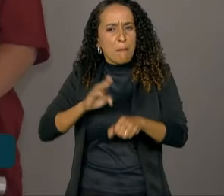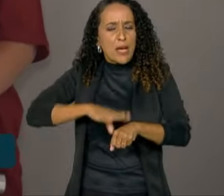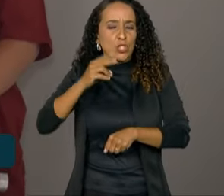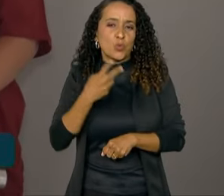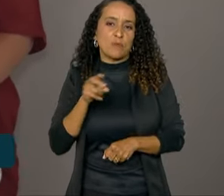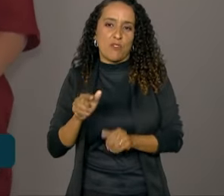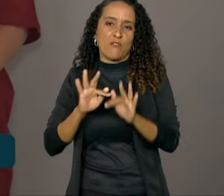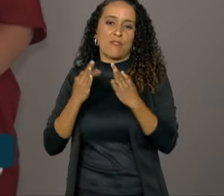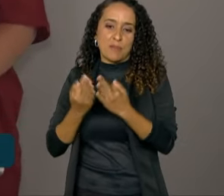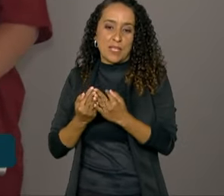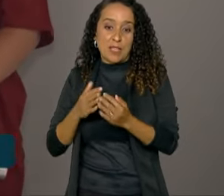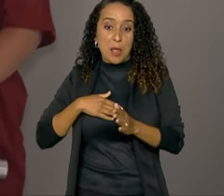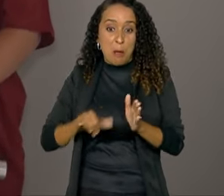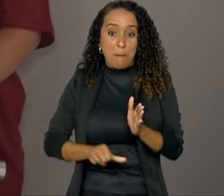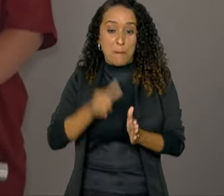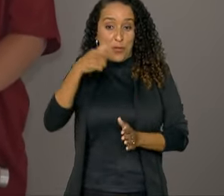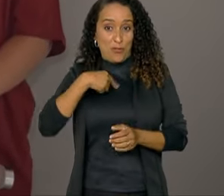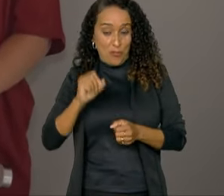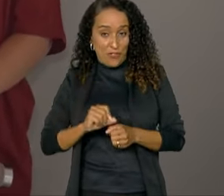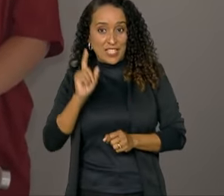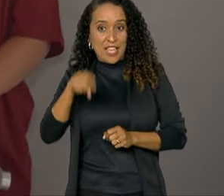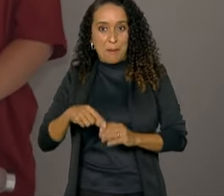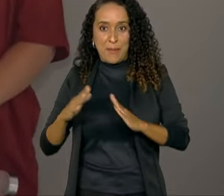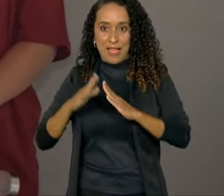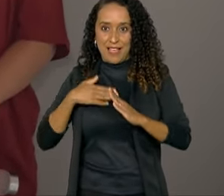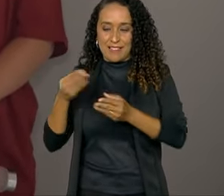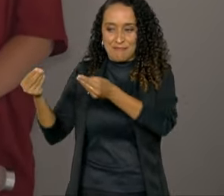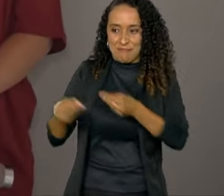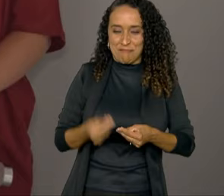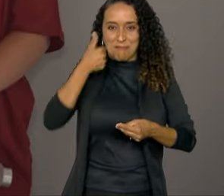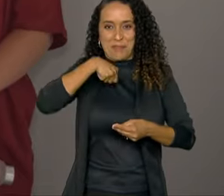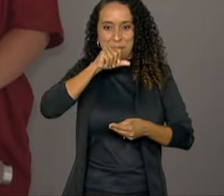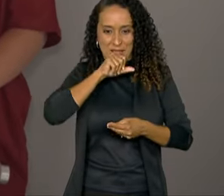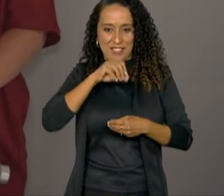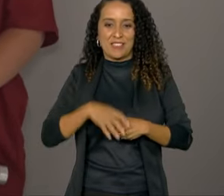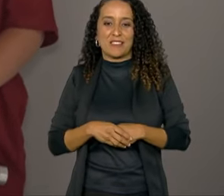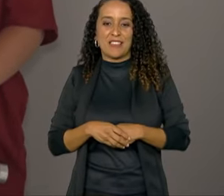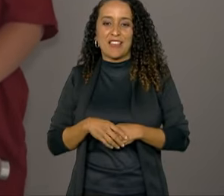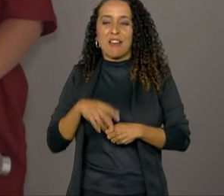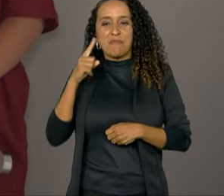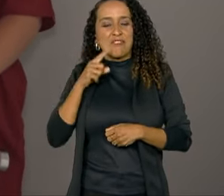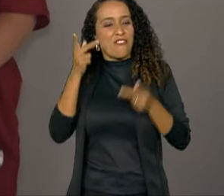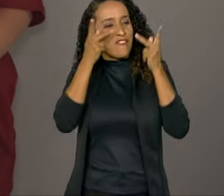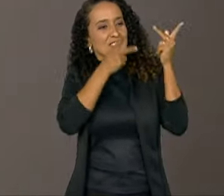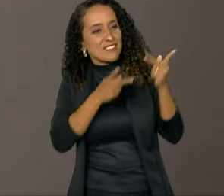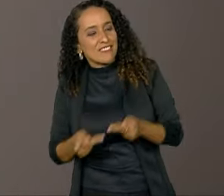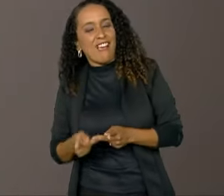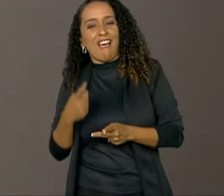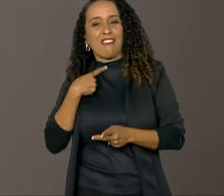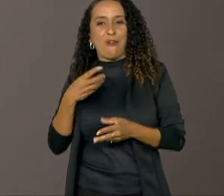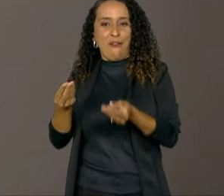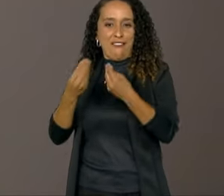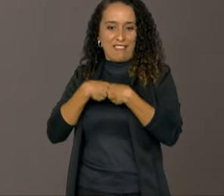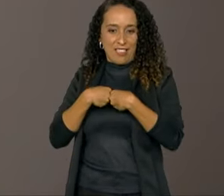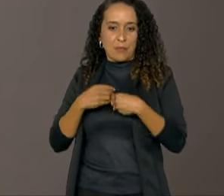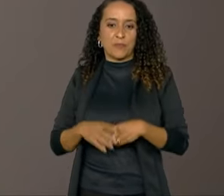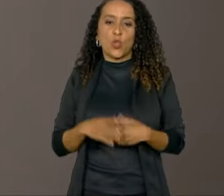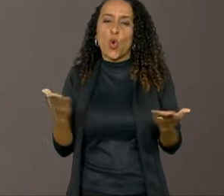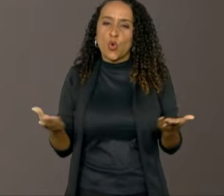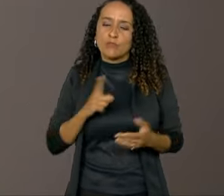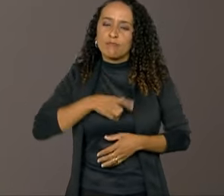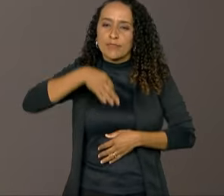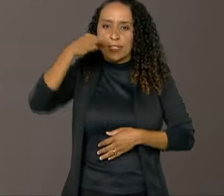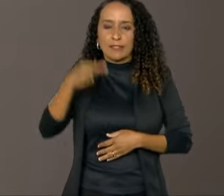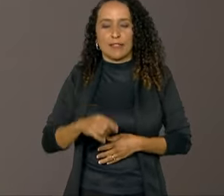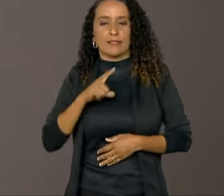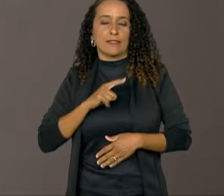A primeira coisa que eu vou fazer com minha casa é trazer minha mãe, para ela vir olhar e ver a conquista. E hoje você ter a certeza de você ter